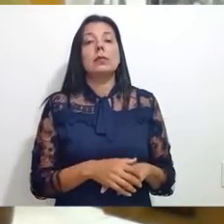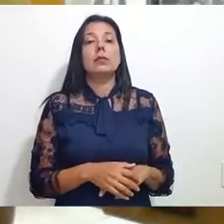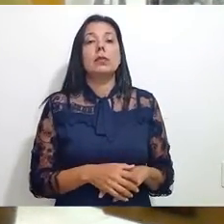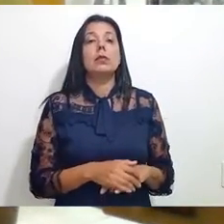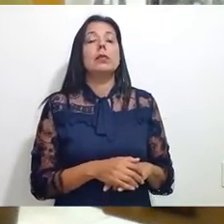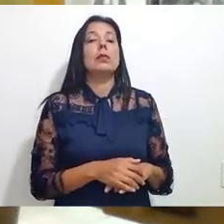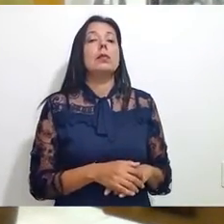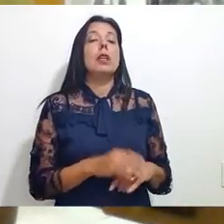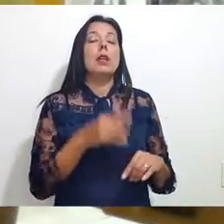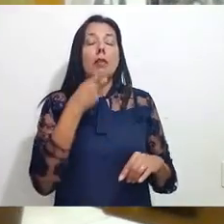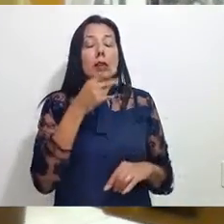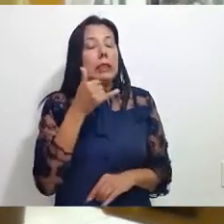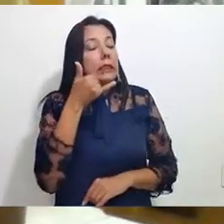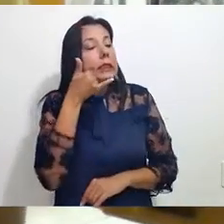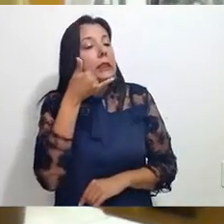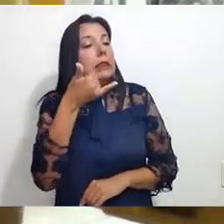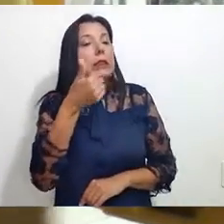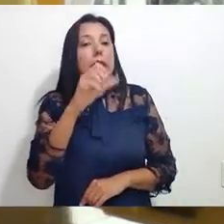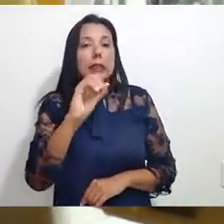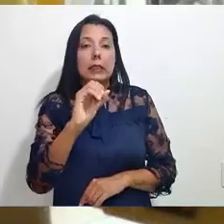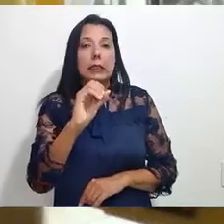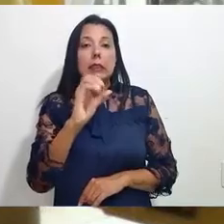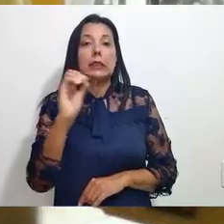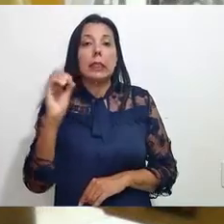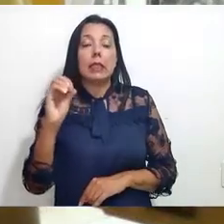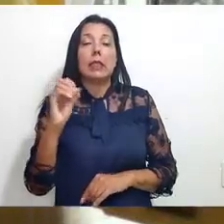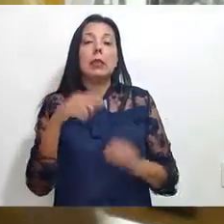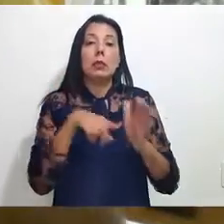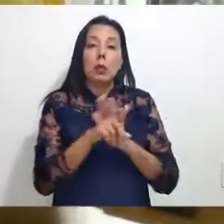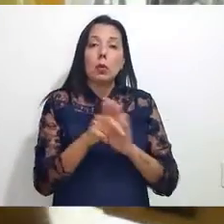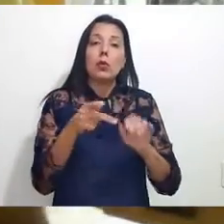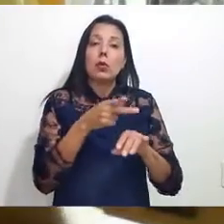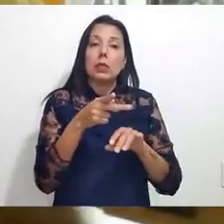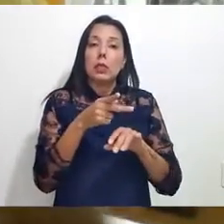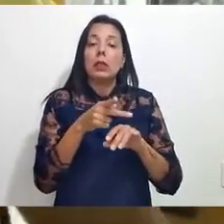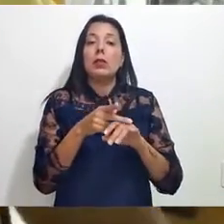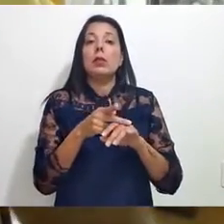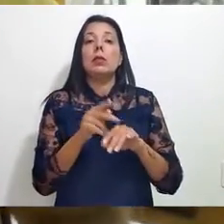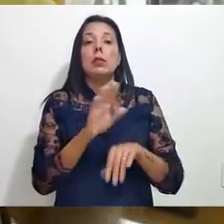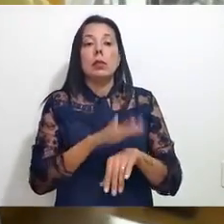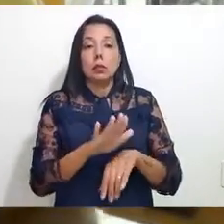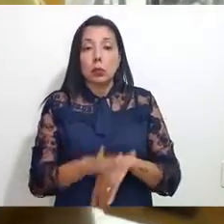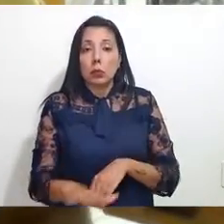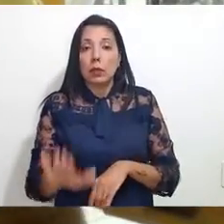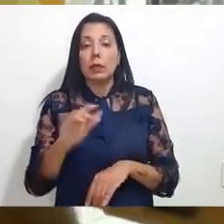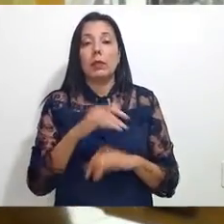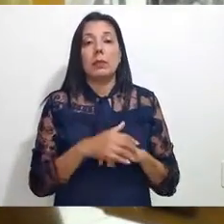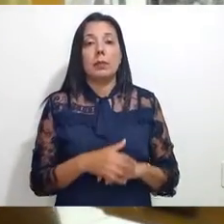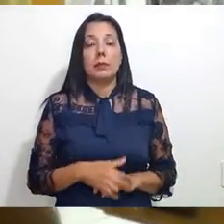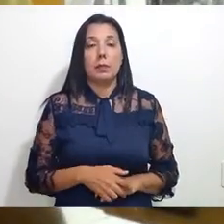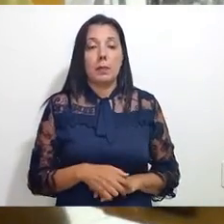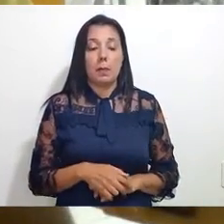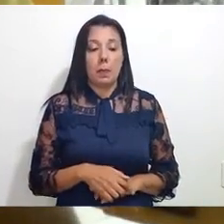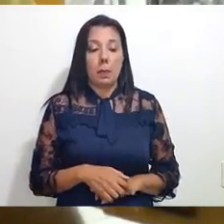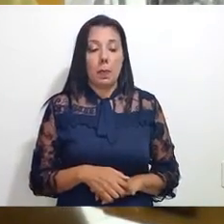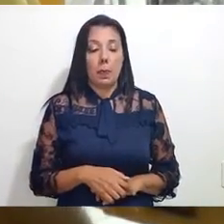do ECA. Seja ela branca, negra, pobre, amarela, judia, homossexual,